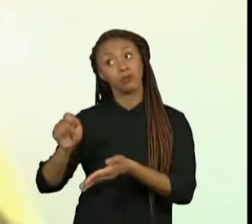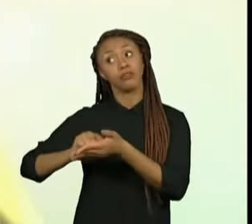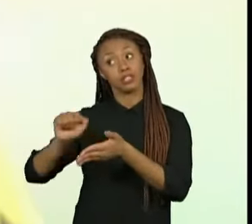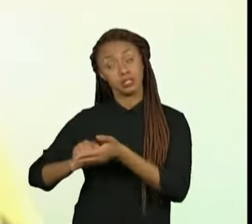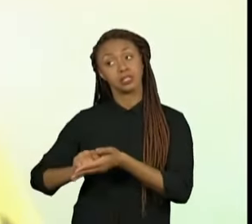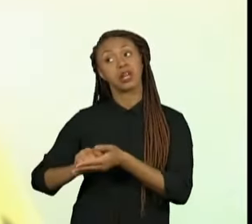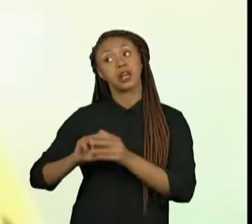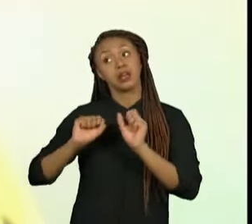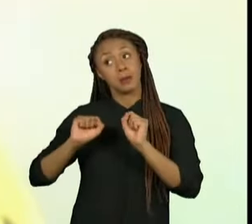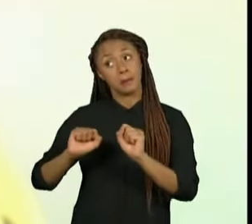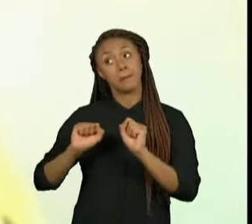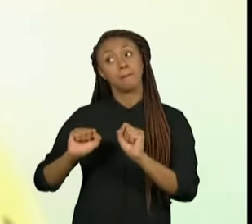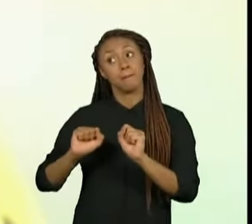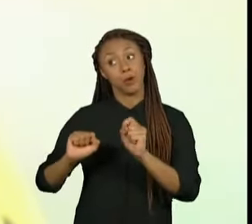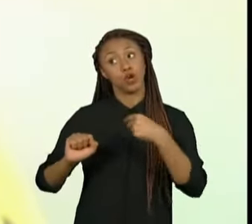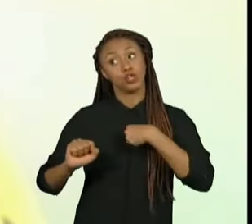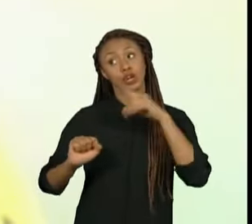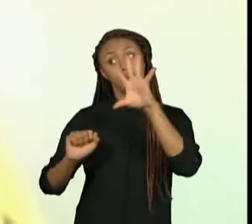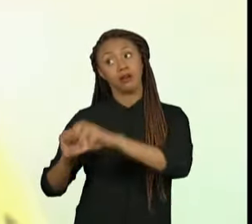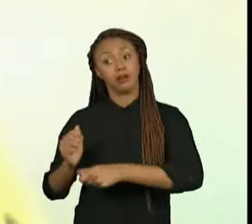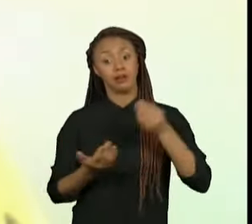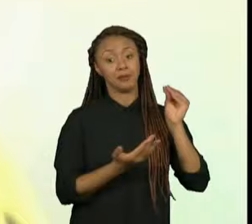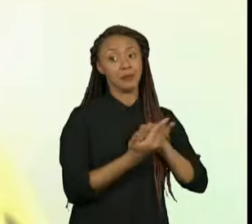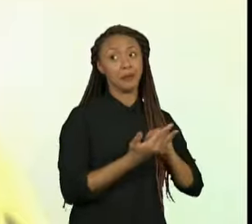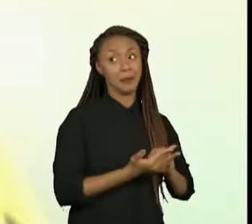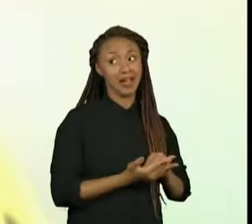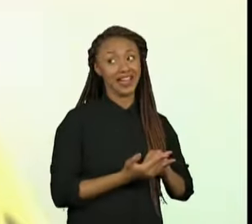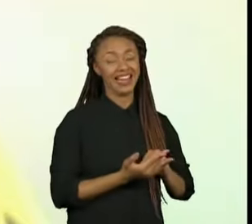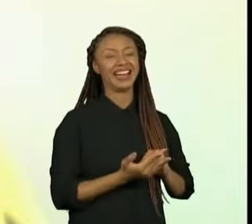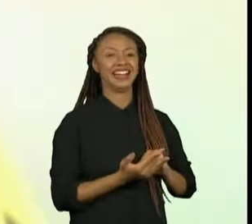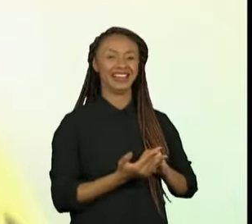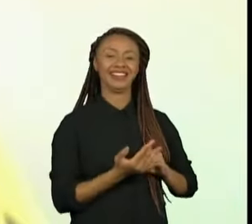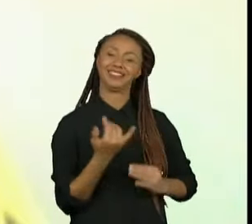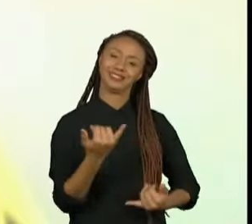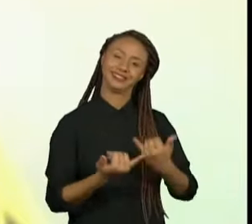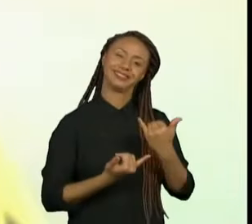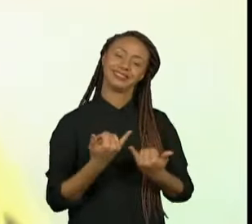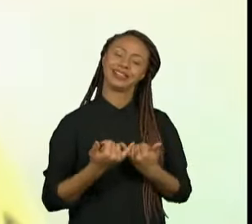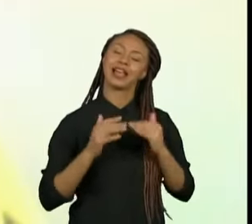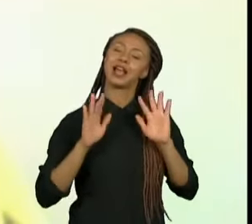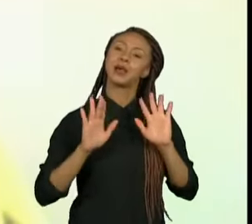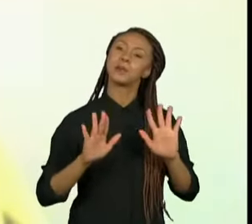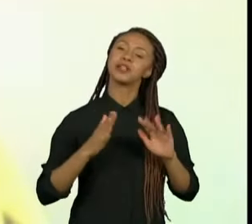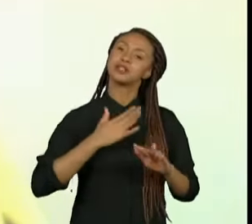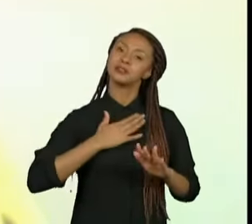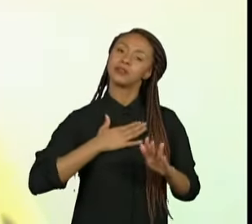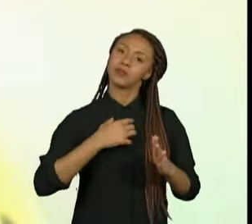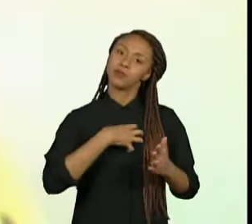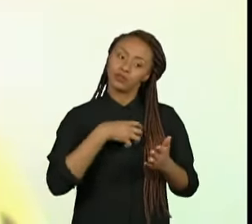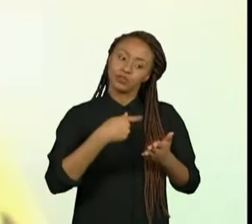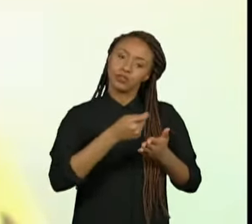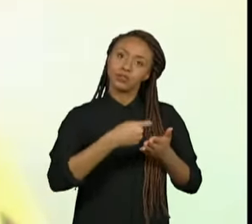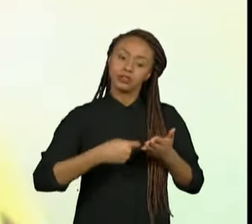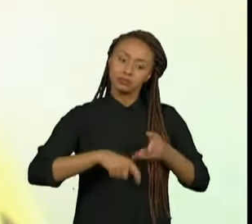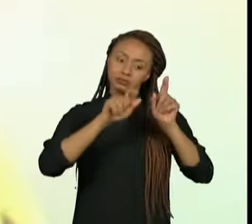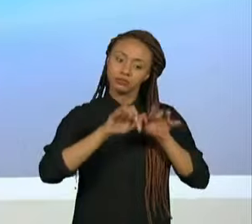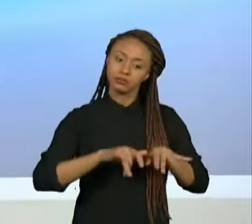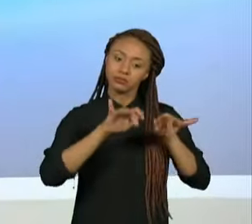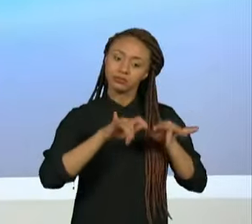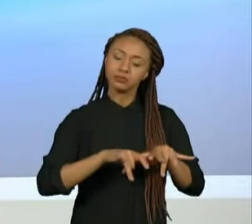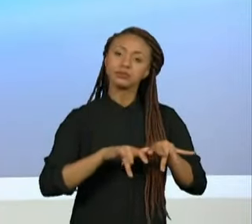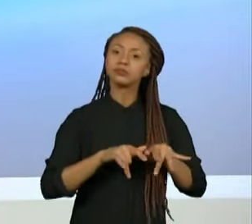pouco eu escrevo. Então, a escrita é muito nessa dinâmica, né? De